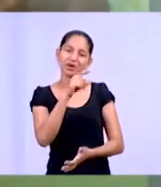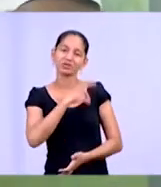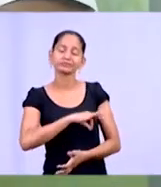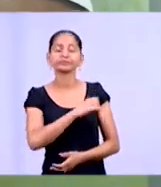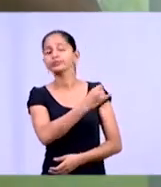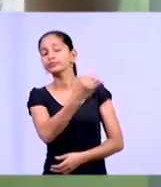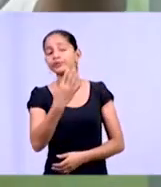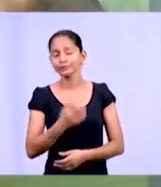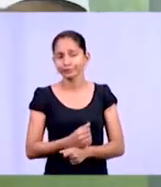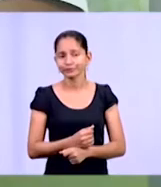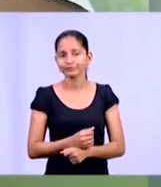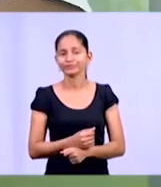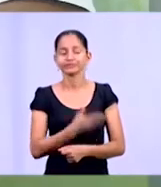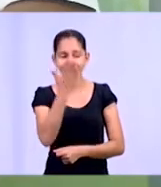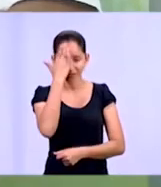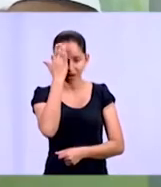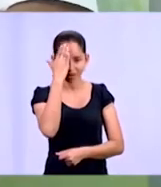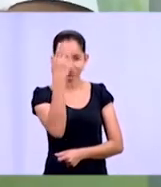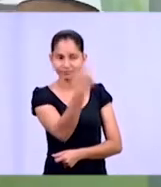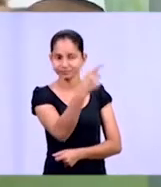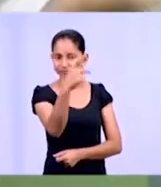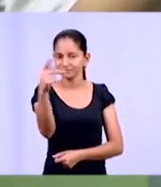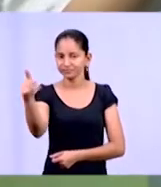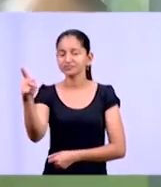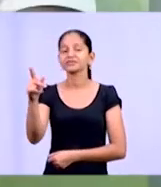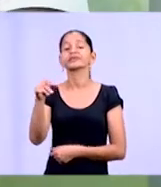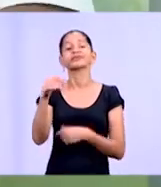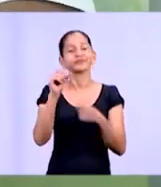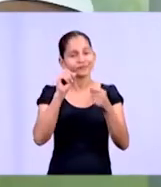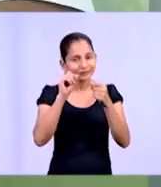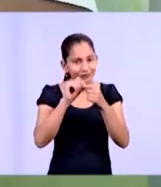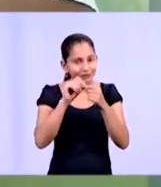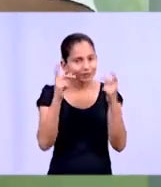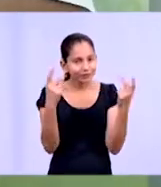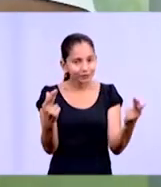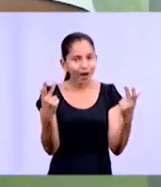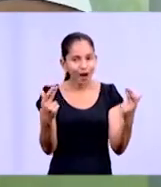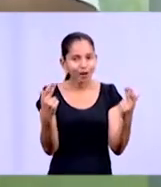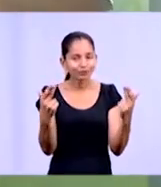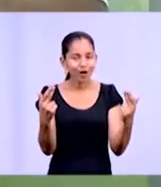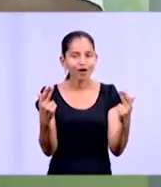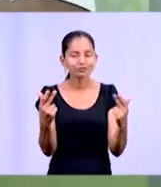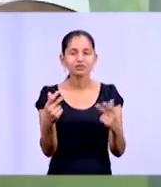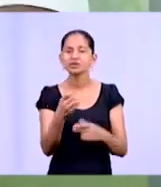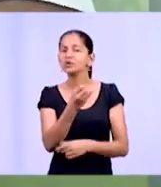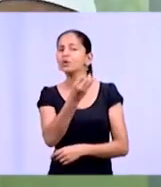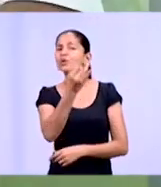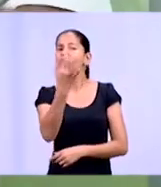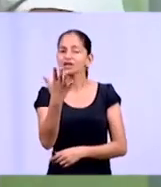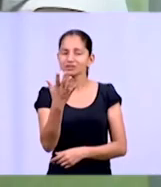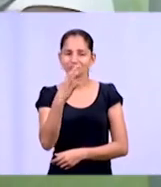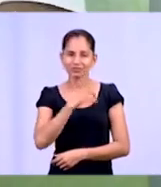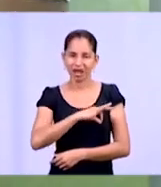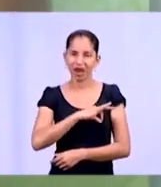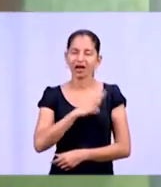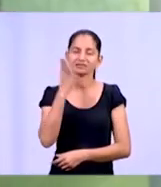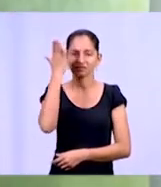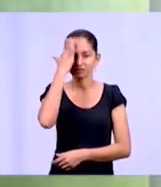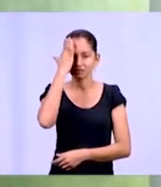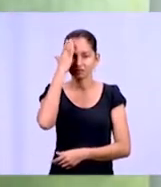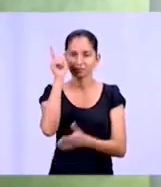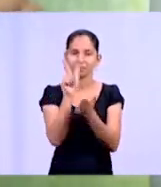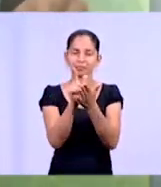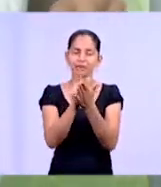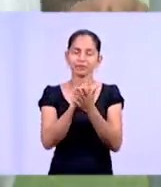folha de pagamento dos seus funcionários através de um sistema feito pelo holerite. Então, olha, nosso holerite chegou. É uma história bem